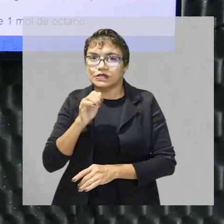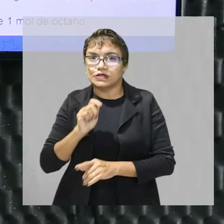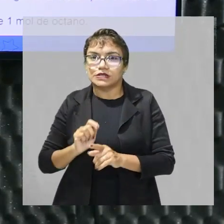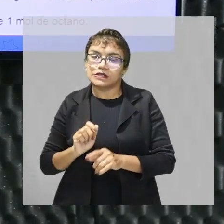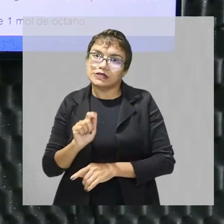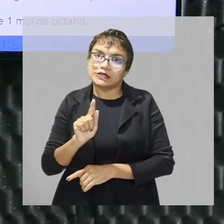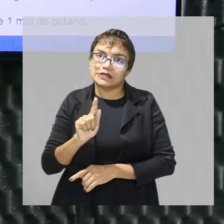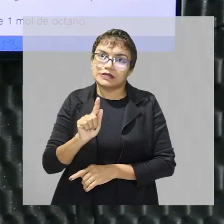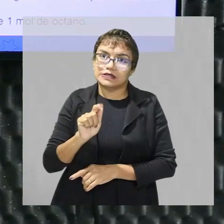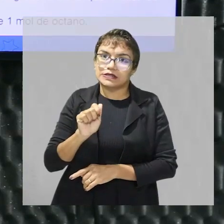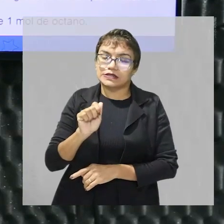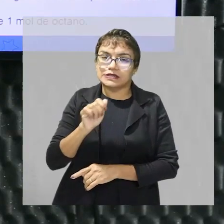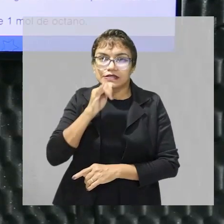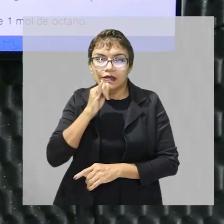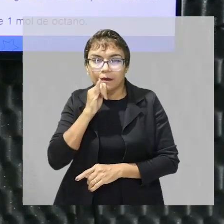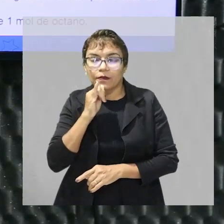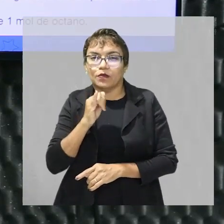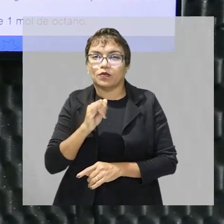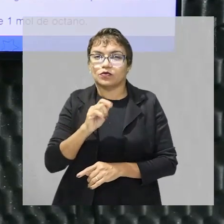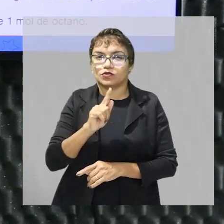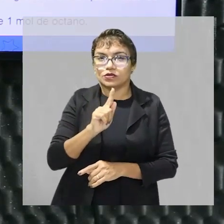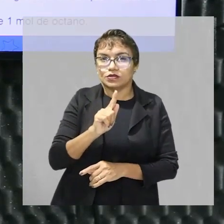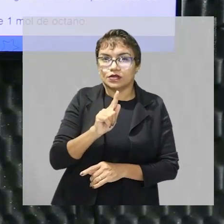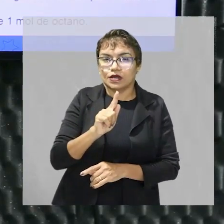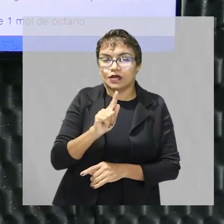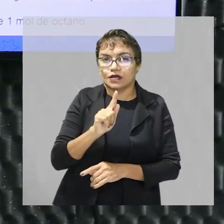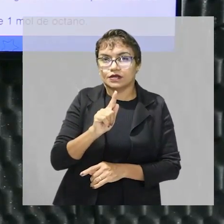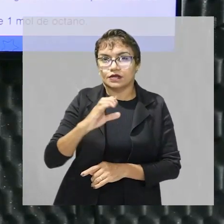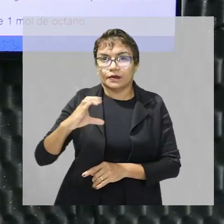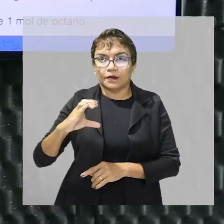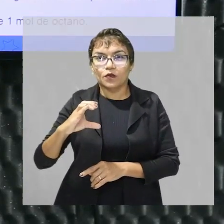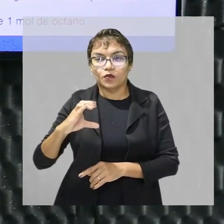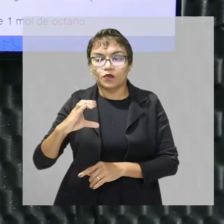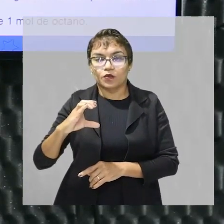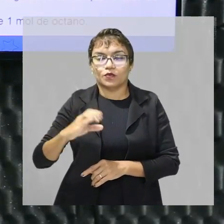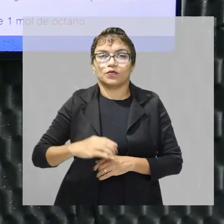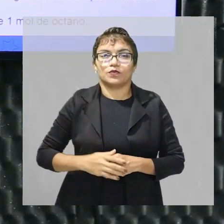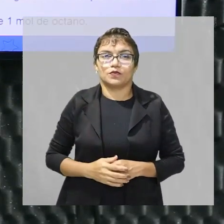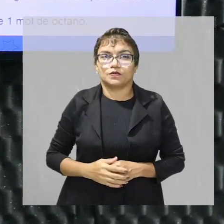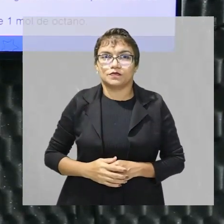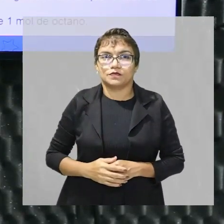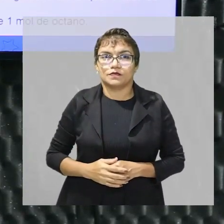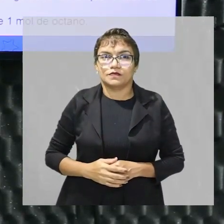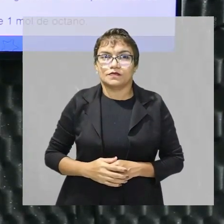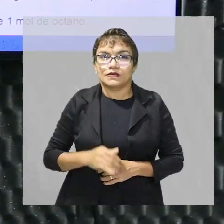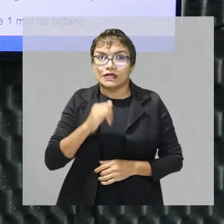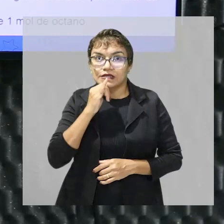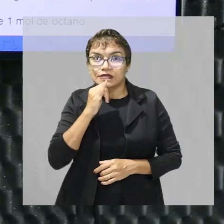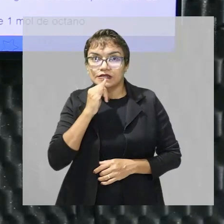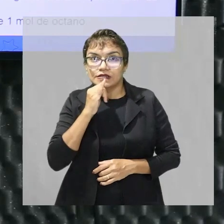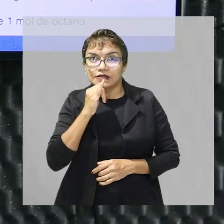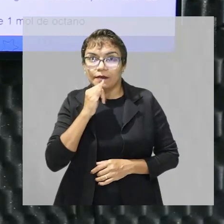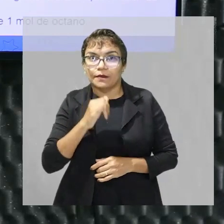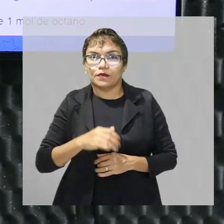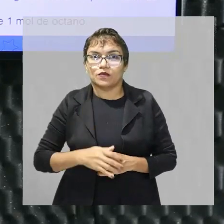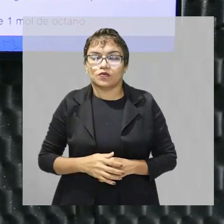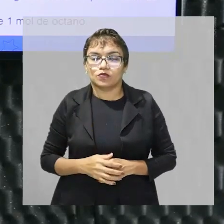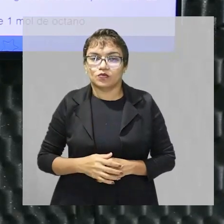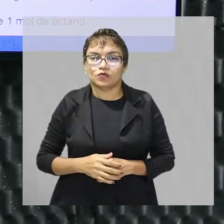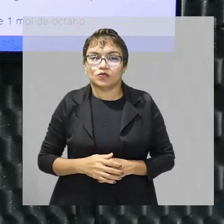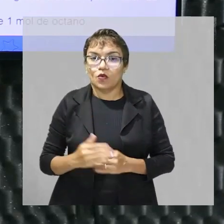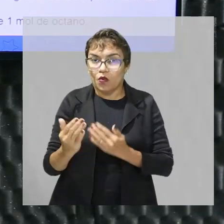tivermos 2 mols do octano, 2 vezes 8, 16. Comparando com a queima de 1 mol de